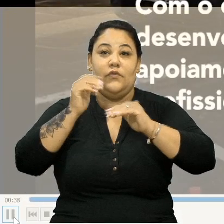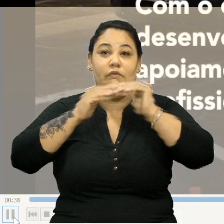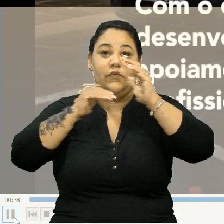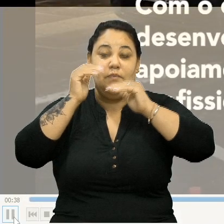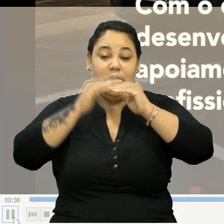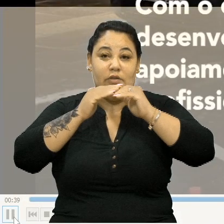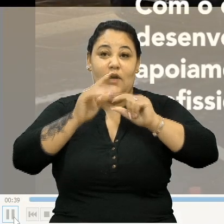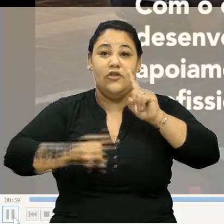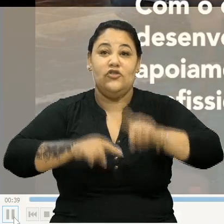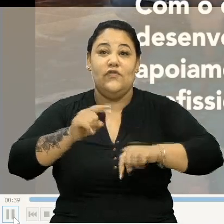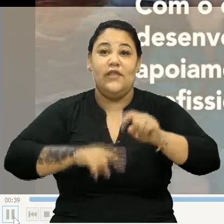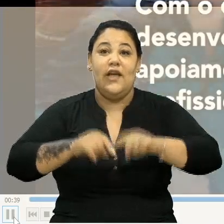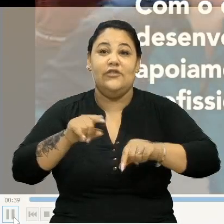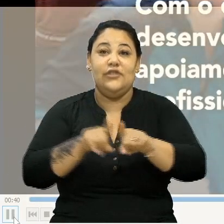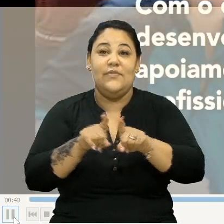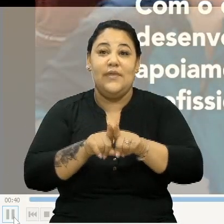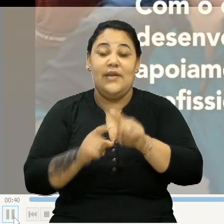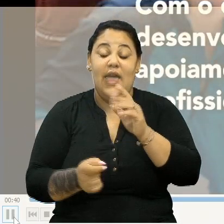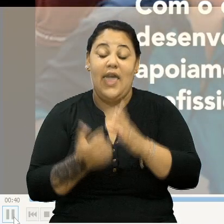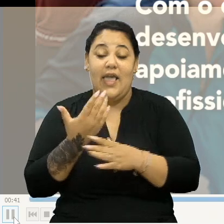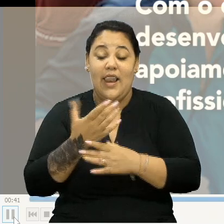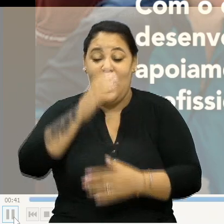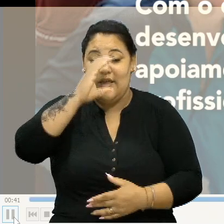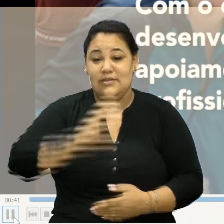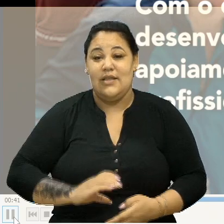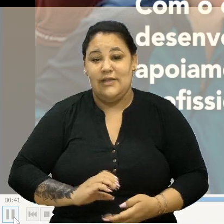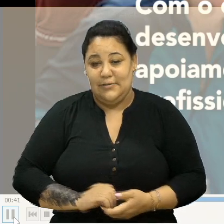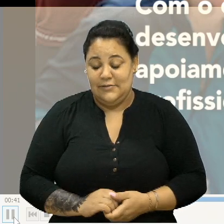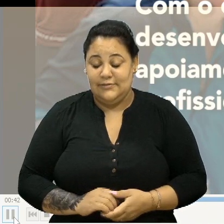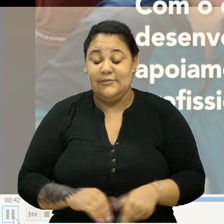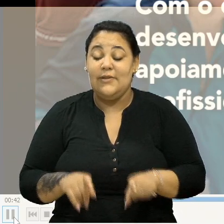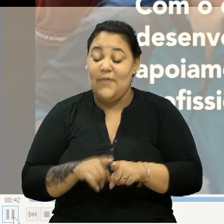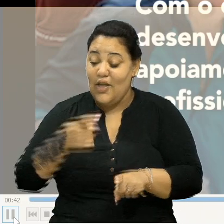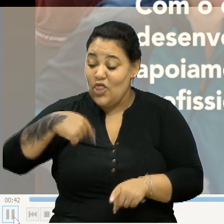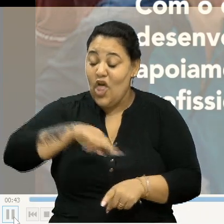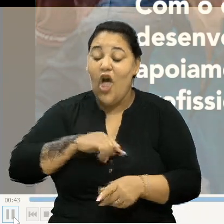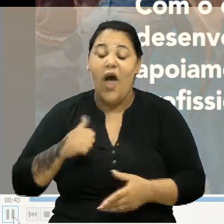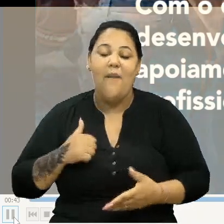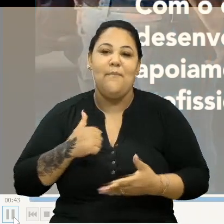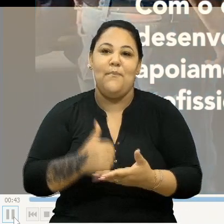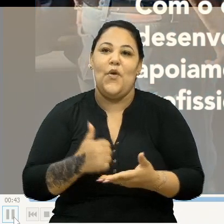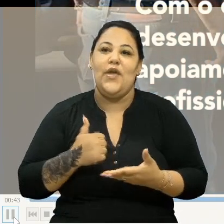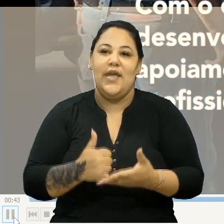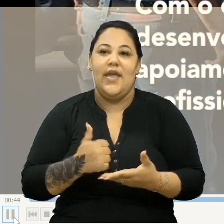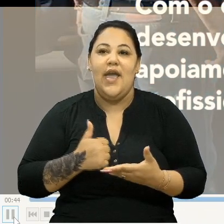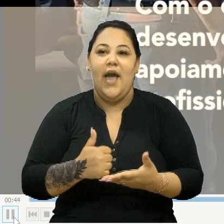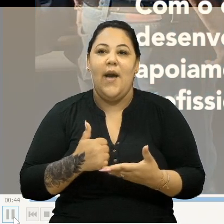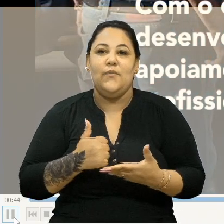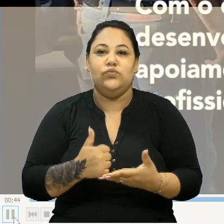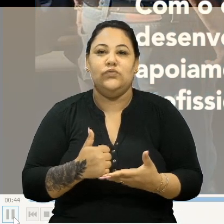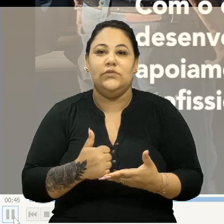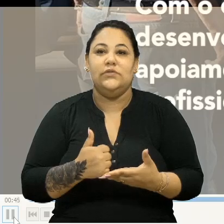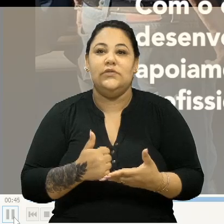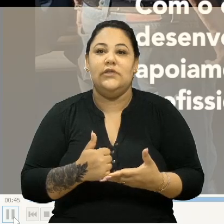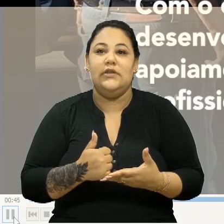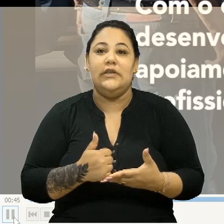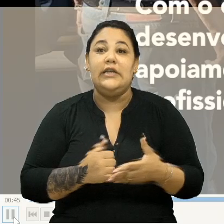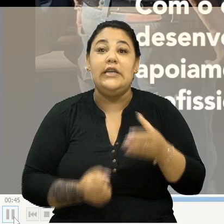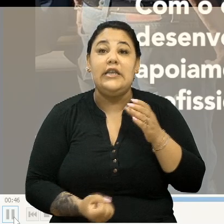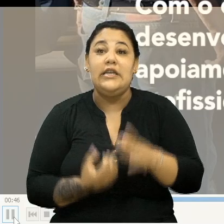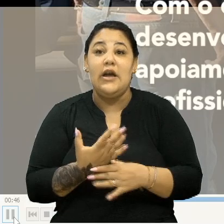que promovam a cidadania, apoiamos e articulamos programas permanentes